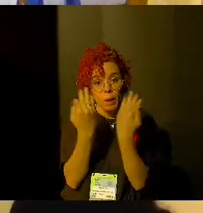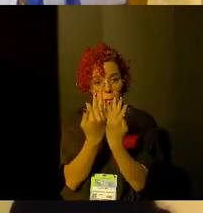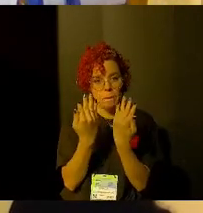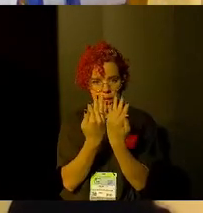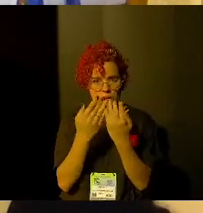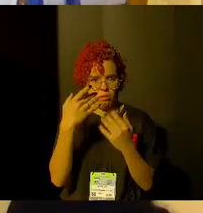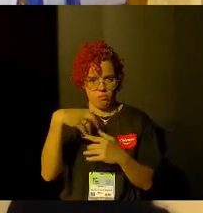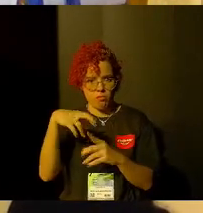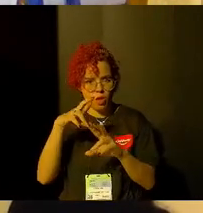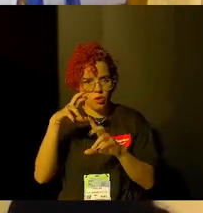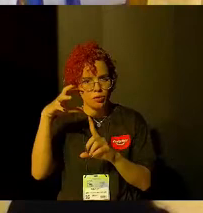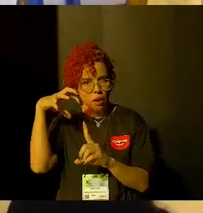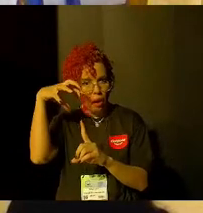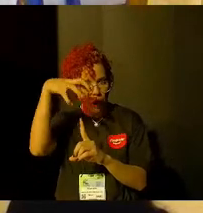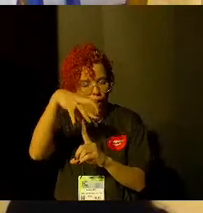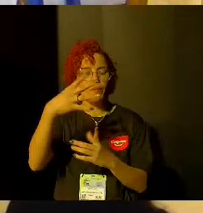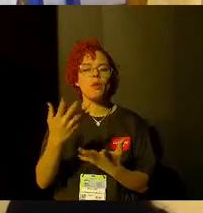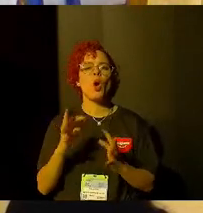nação colonizada